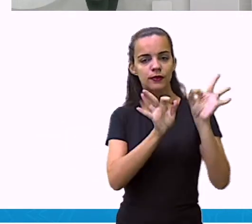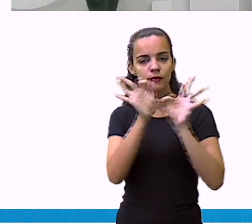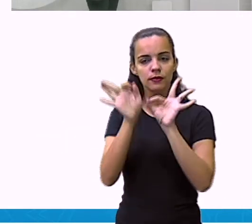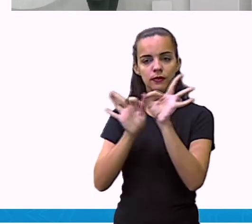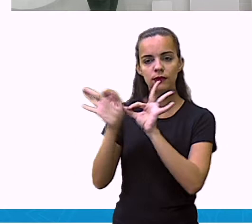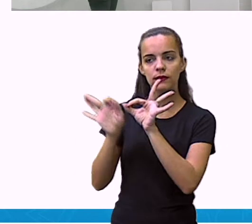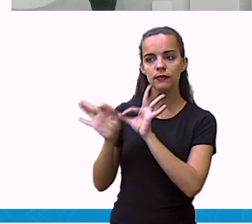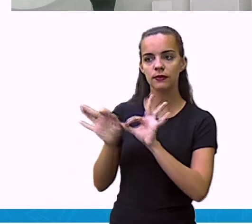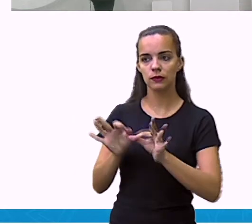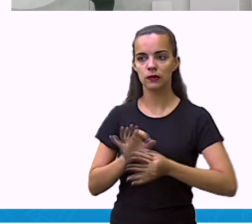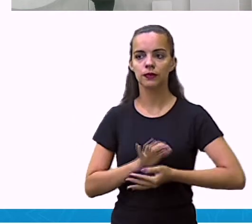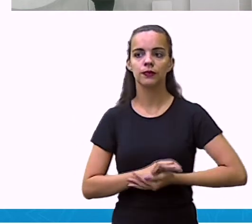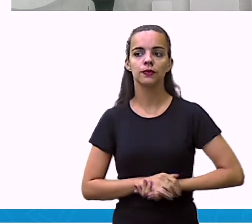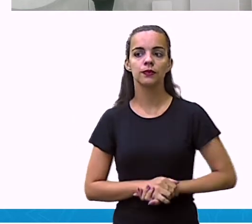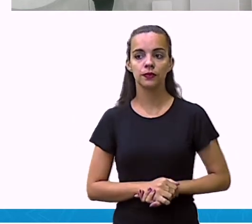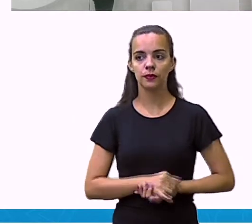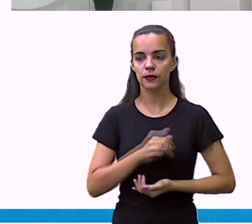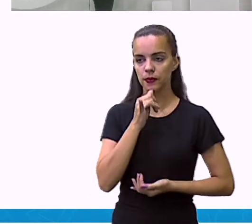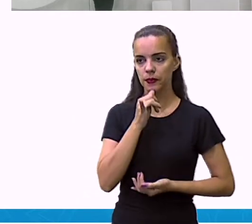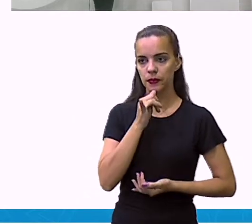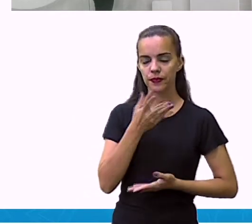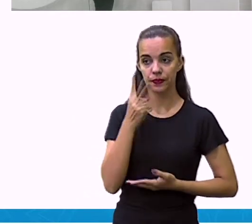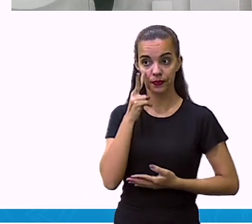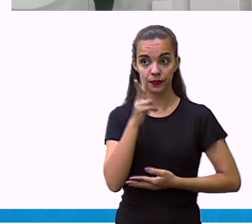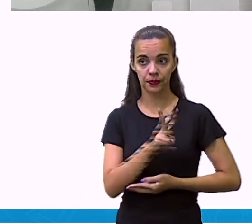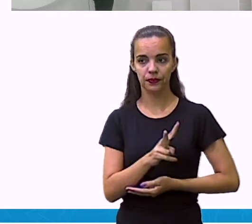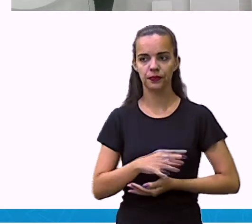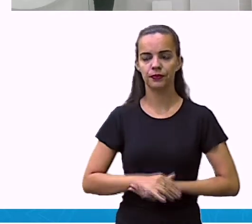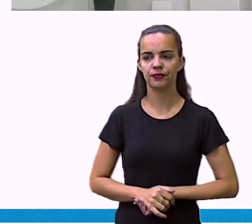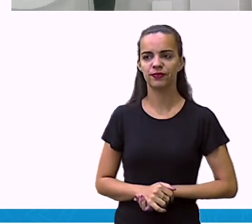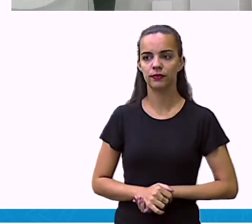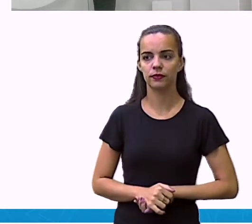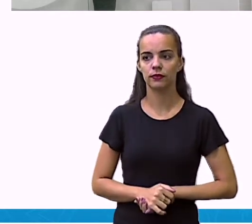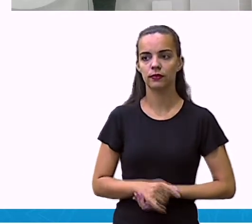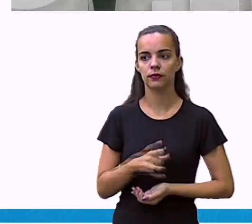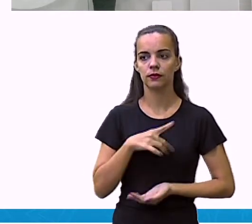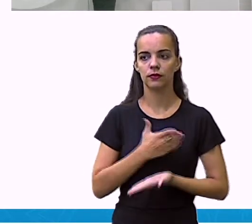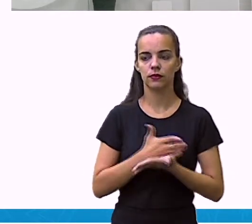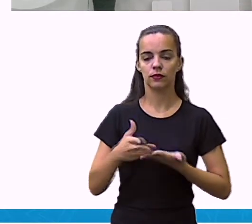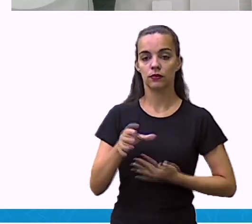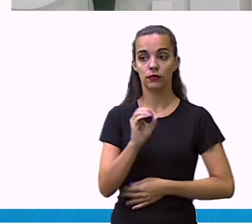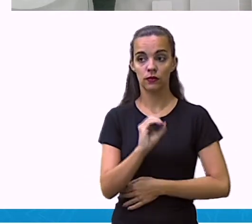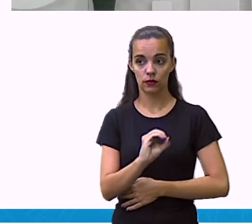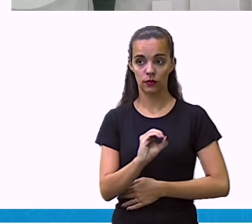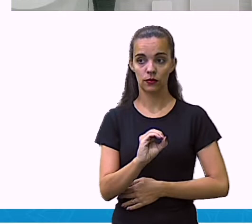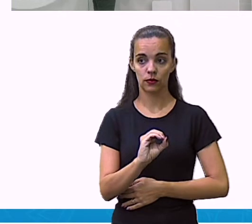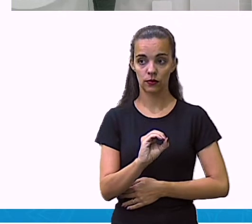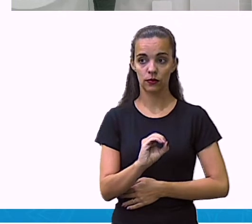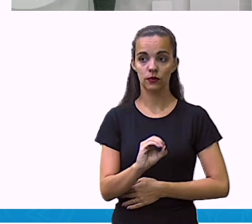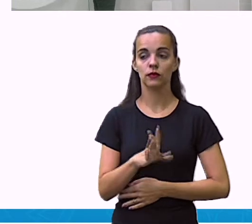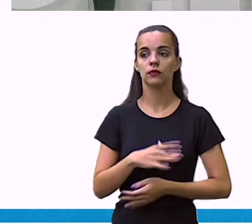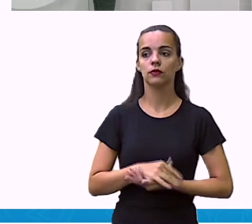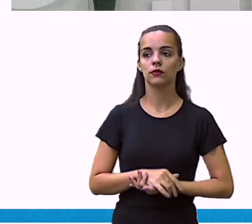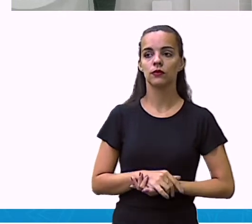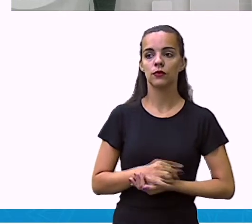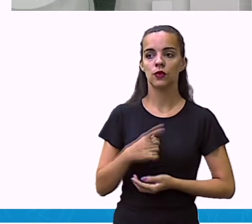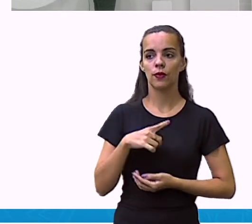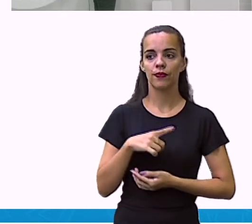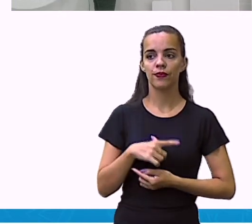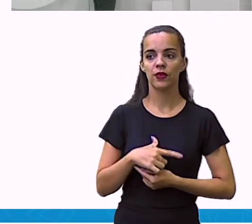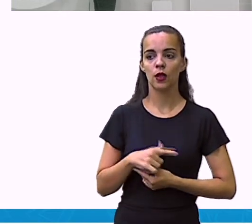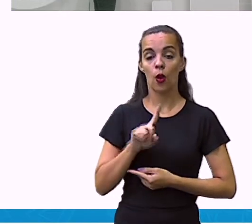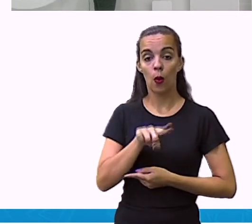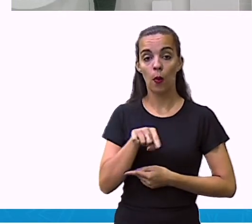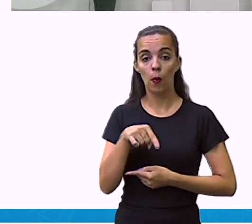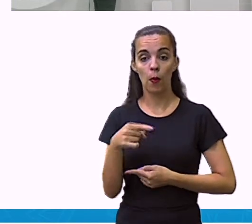meus números. Então, veja bem, começando aqui pelo número 0, o